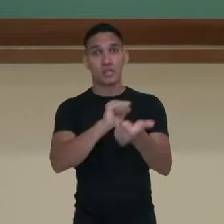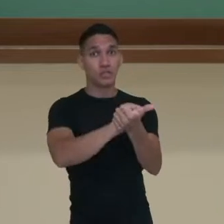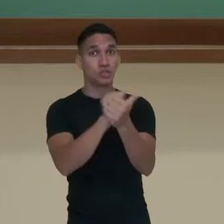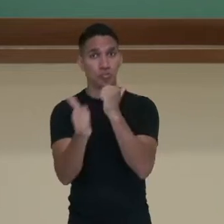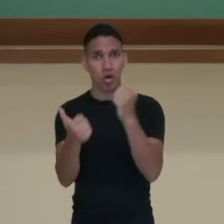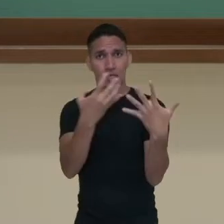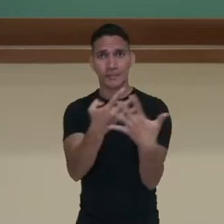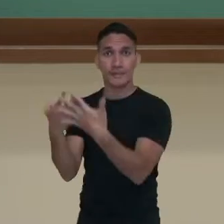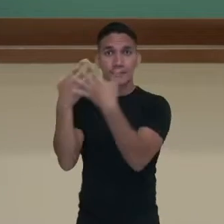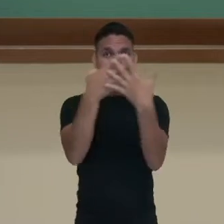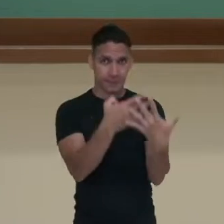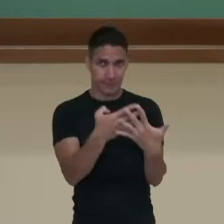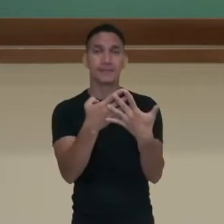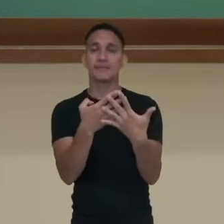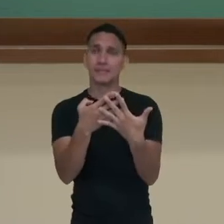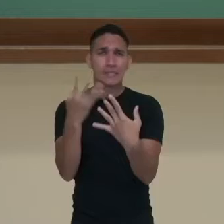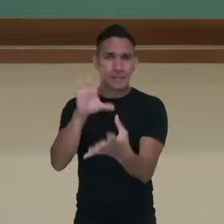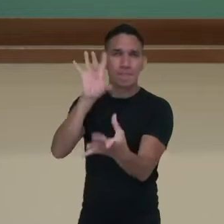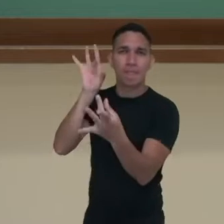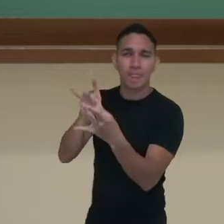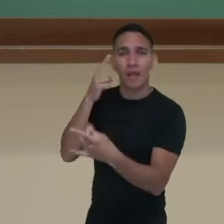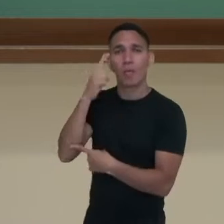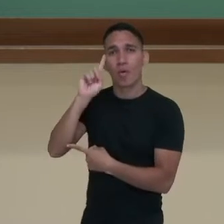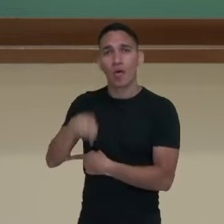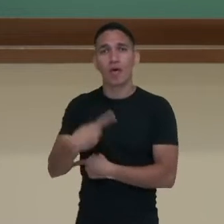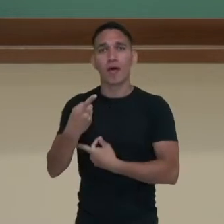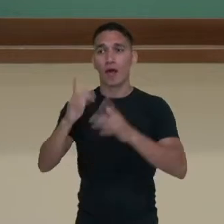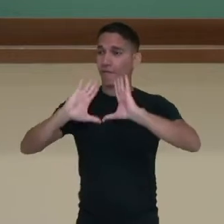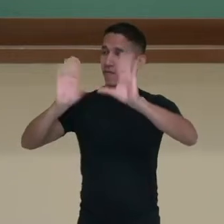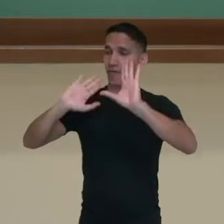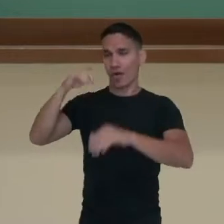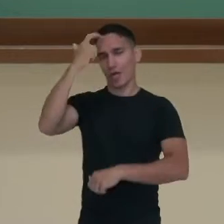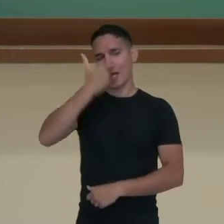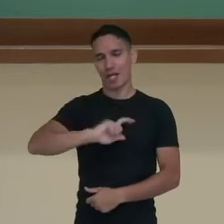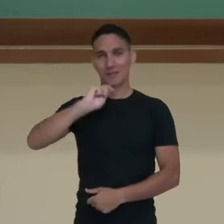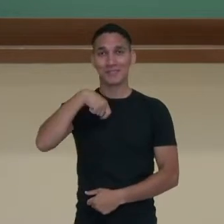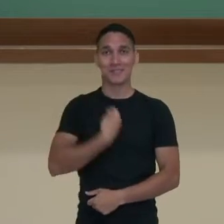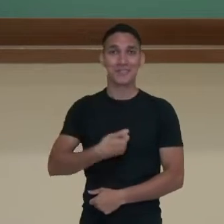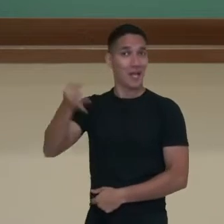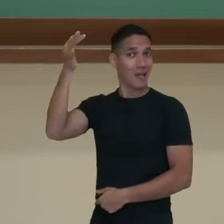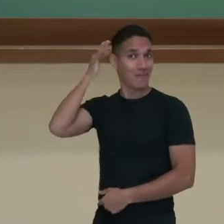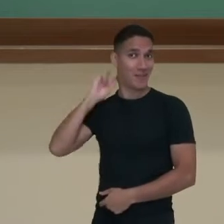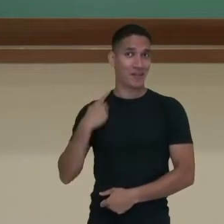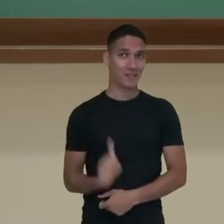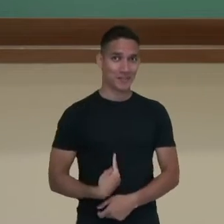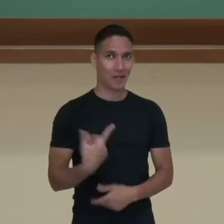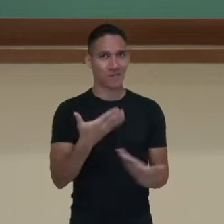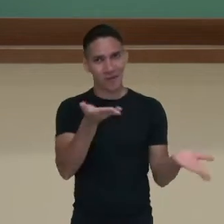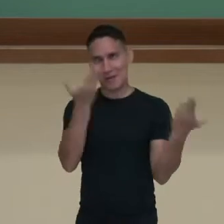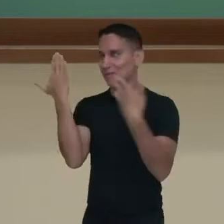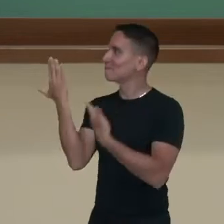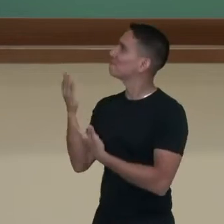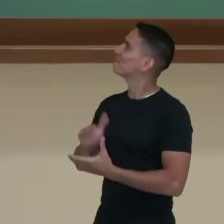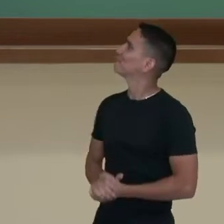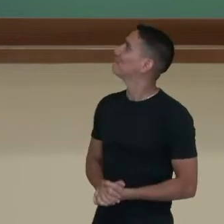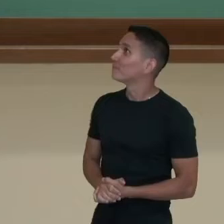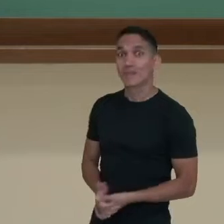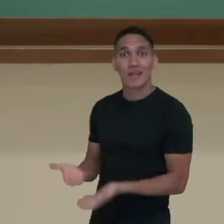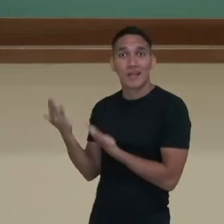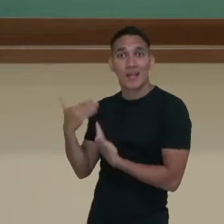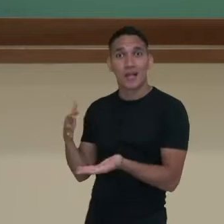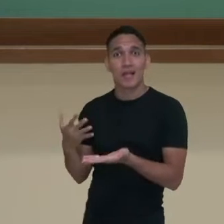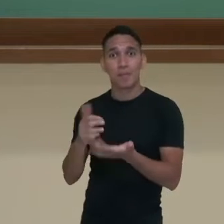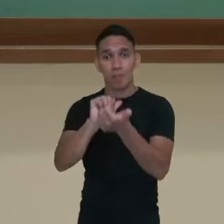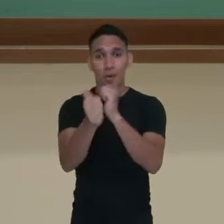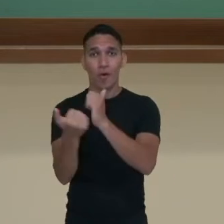de rede, especificamente sobre o voleibol. Eu sou a professora Franciele Galdino, vem comigo. Esportes